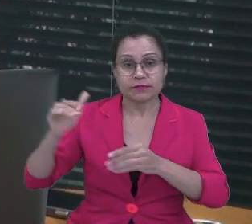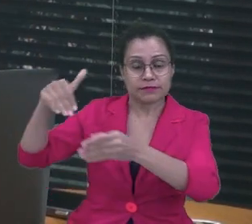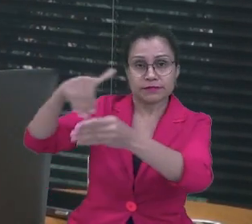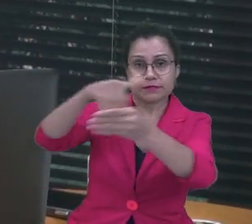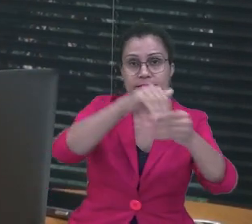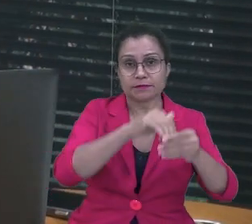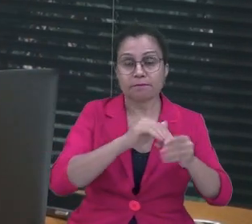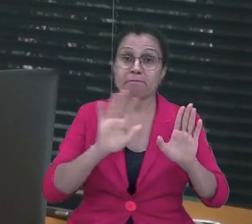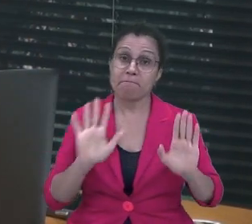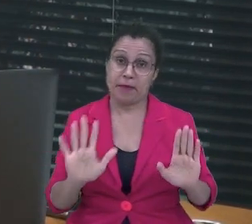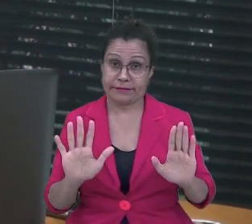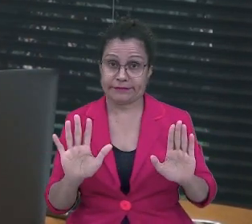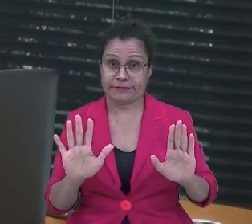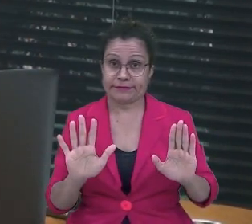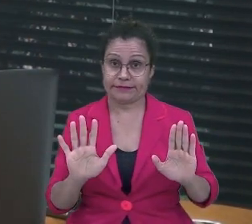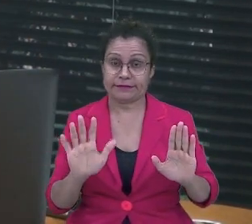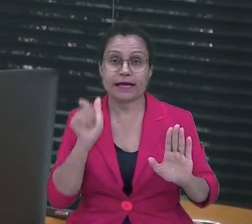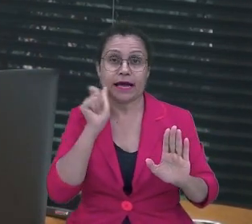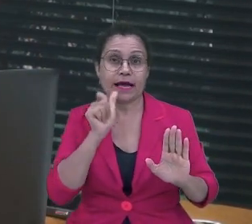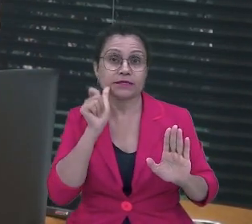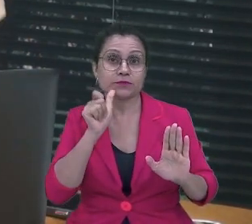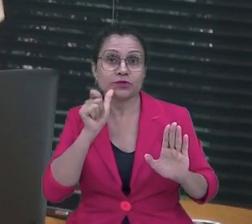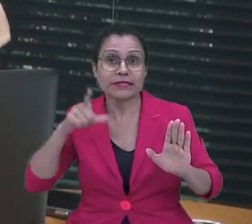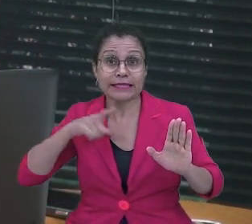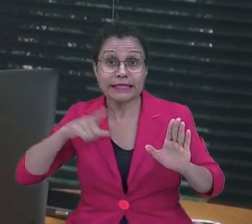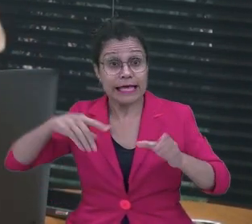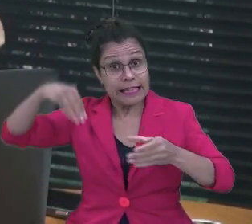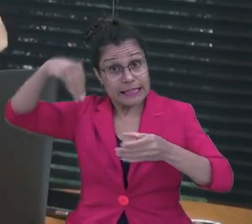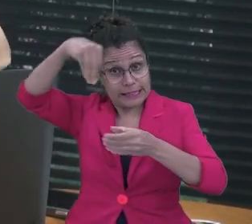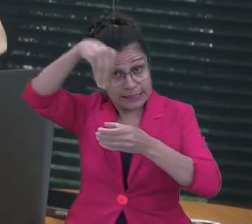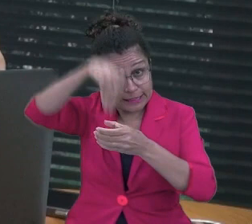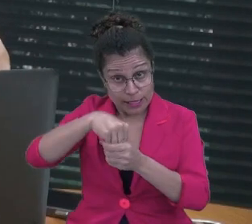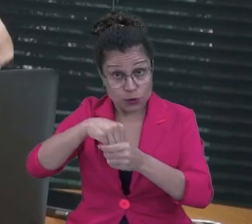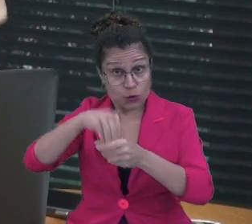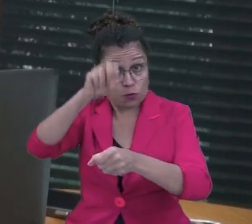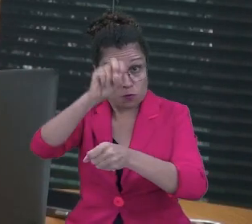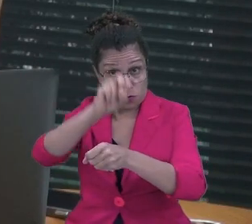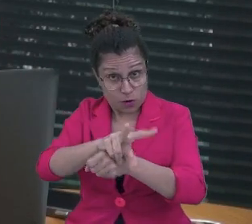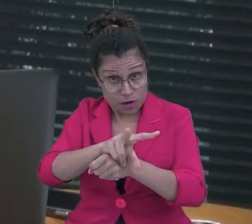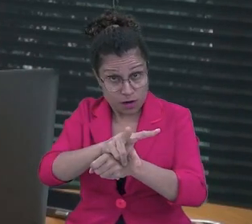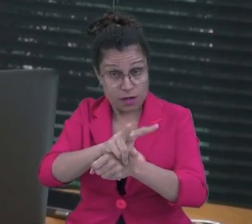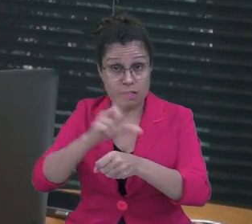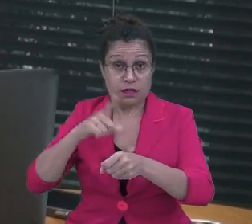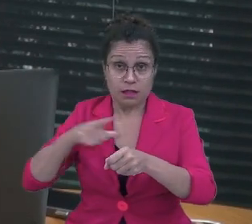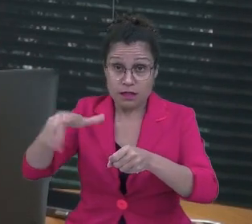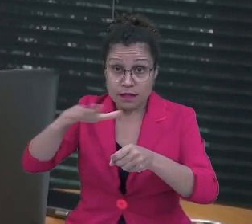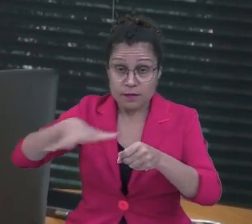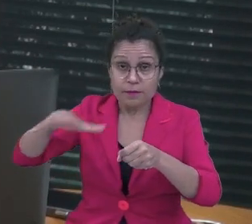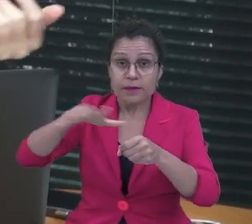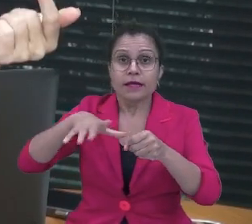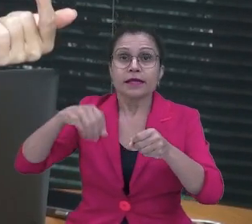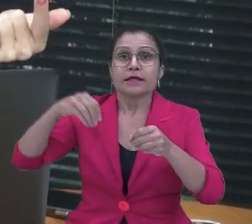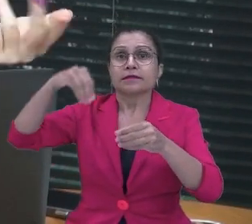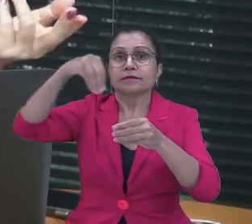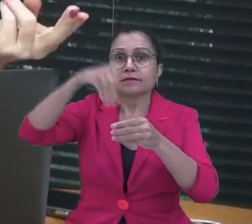eleitorado, porém, né, as mulheres que ocupam os cargos, né, ocupando espaço no parlamento, no Senado